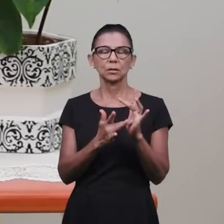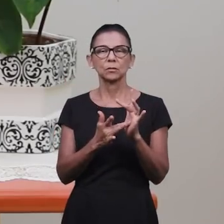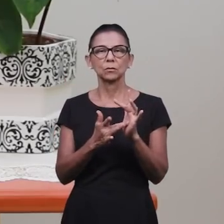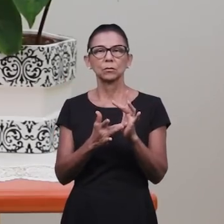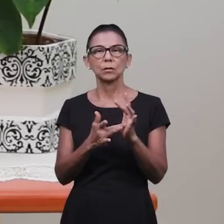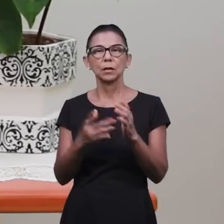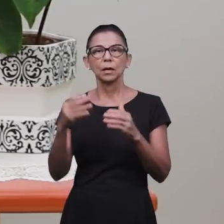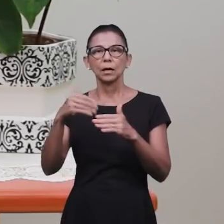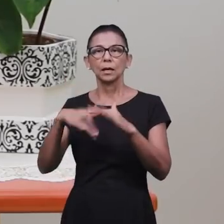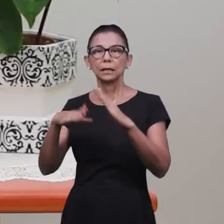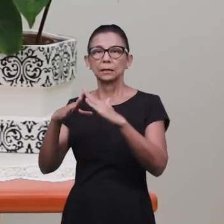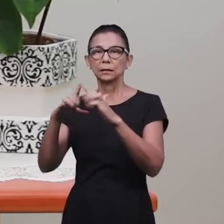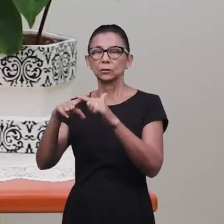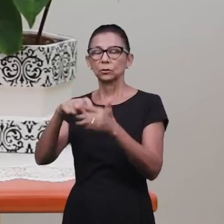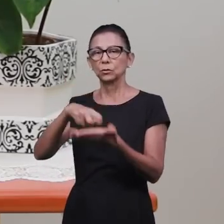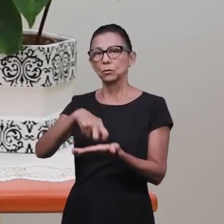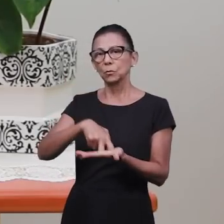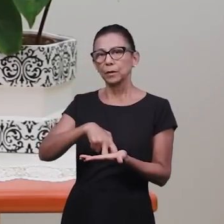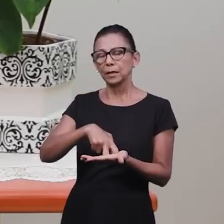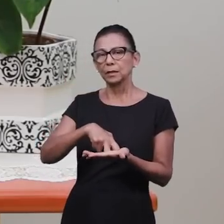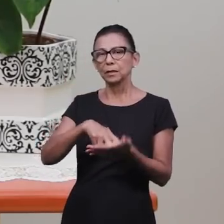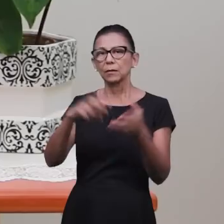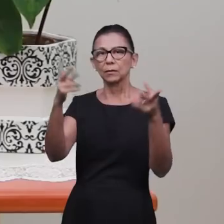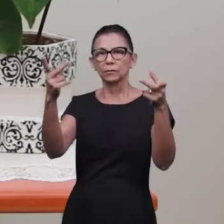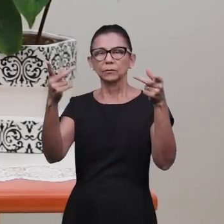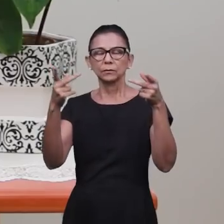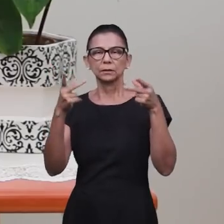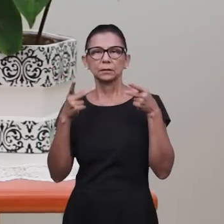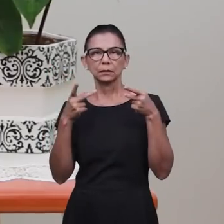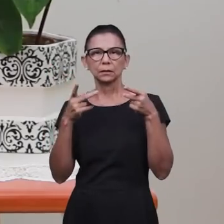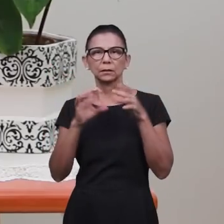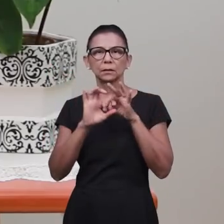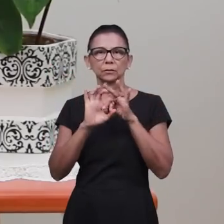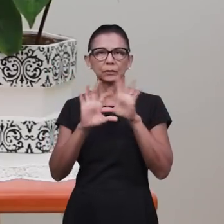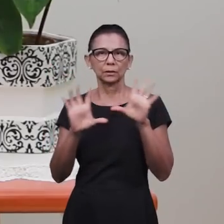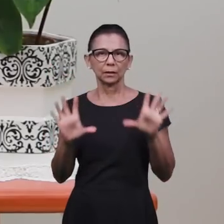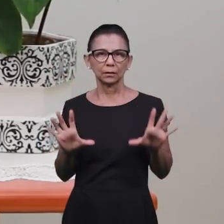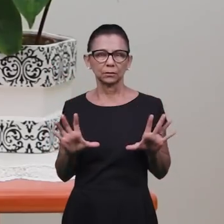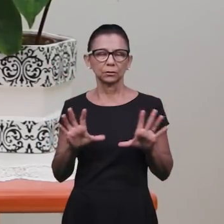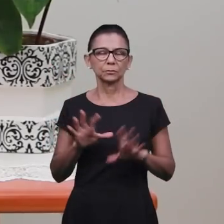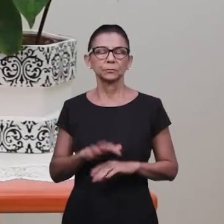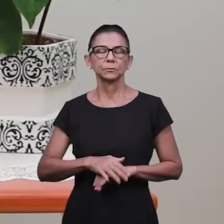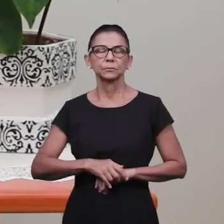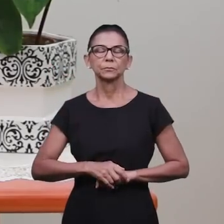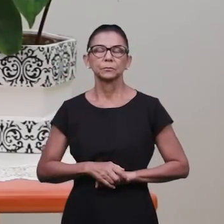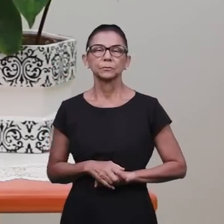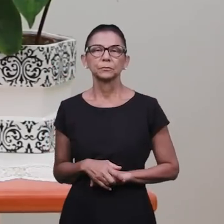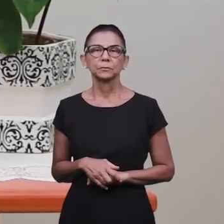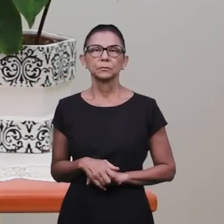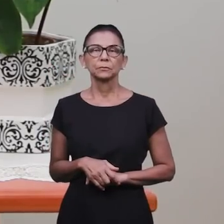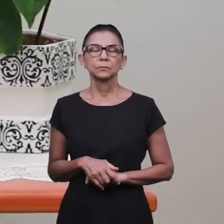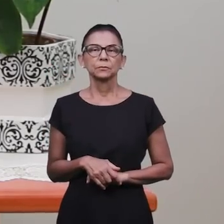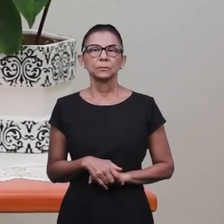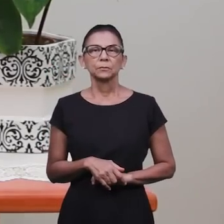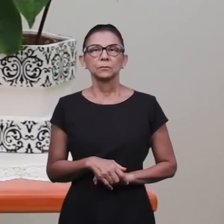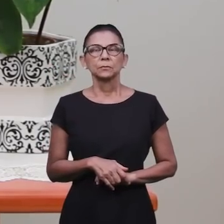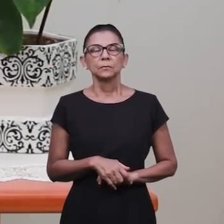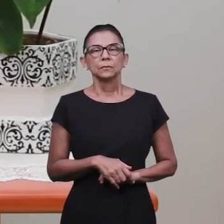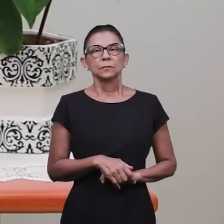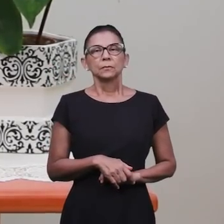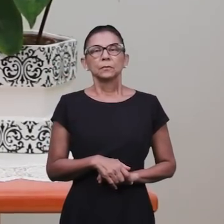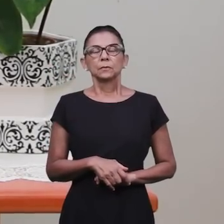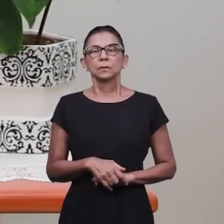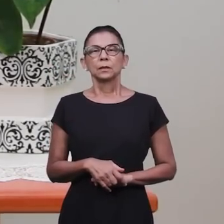pelo sangue de Jesus. Os irmãos da igreja vão estar de joelhos. Você que nos visita, esteja à vontade neste momento.